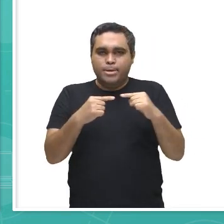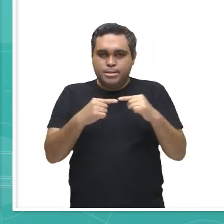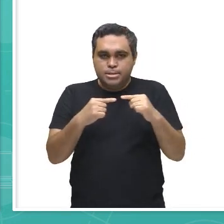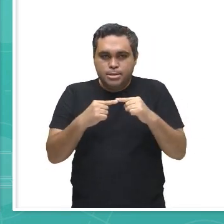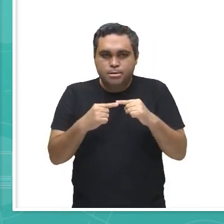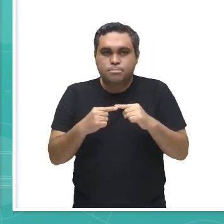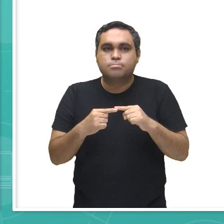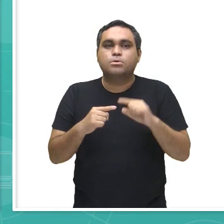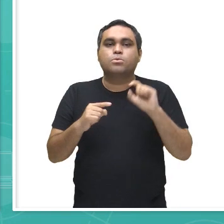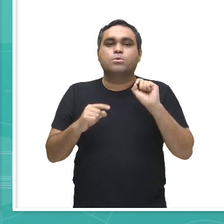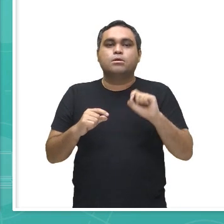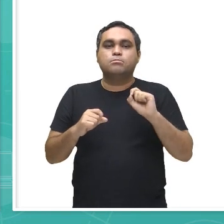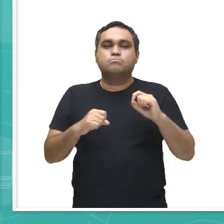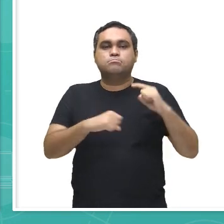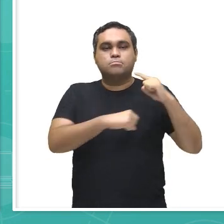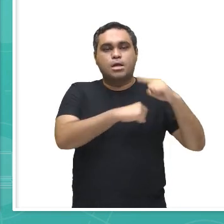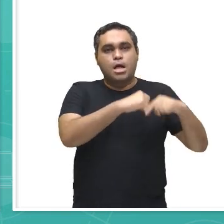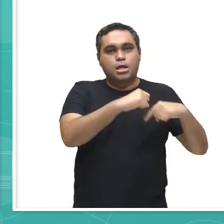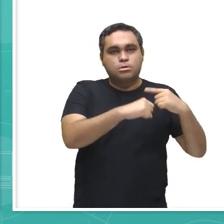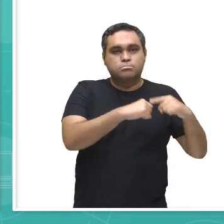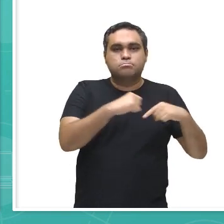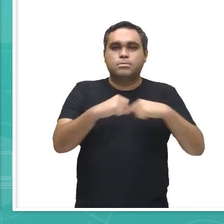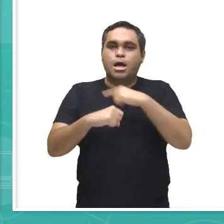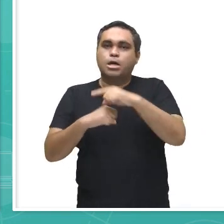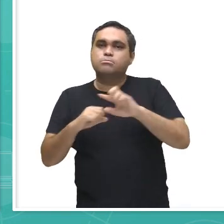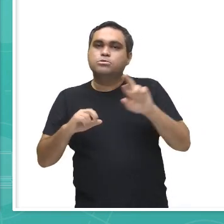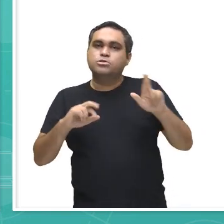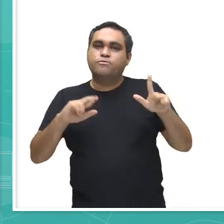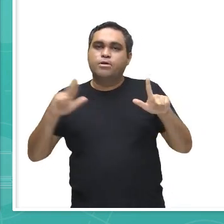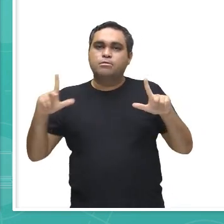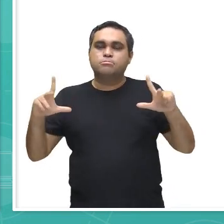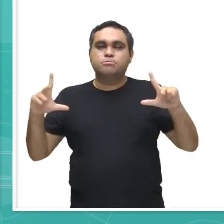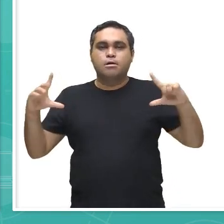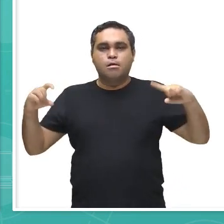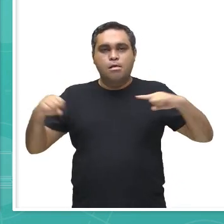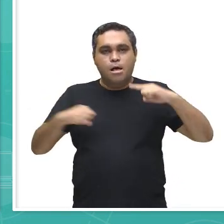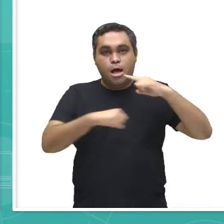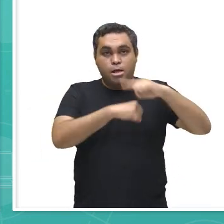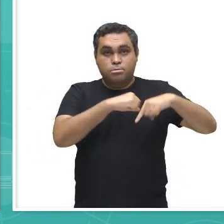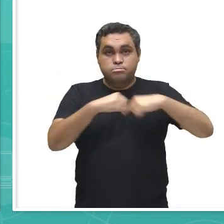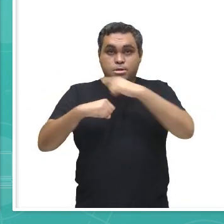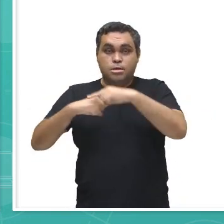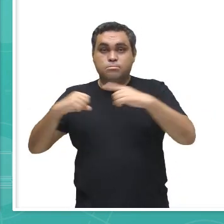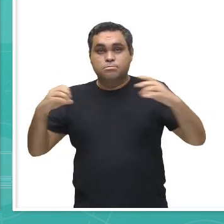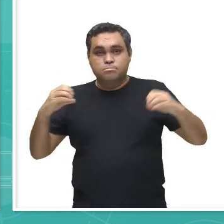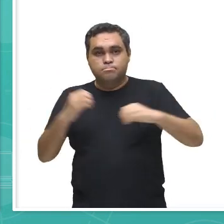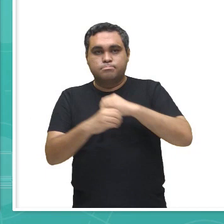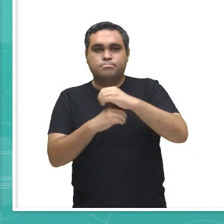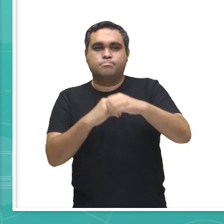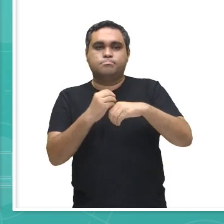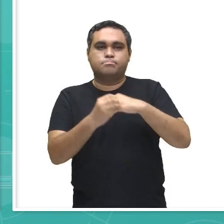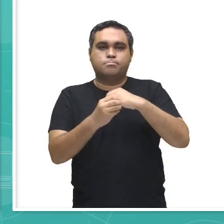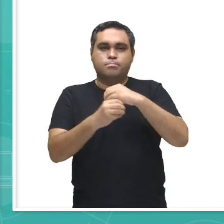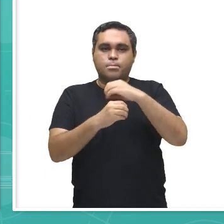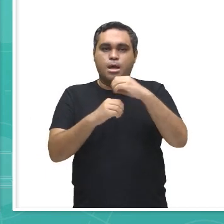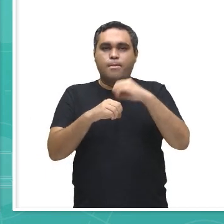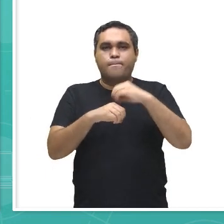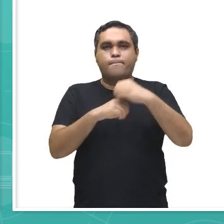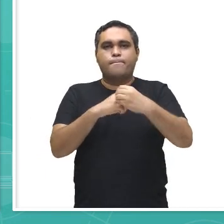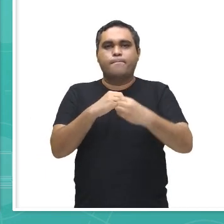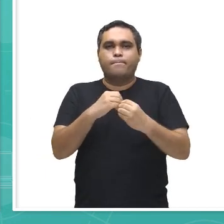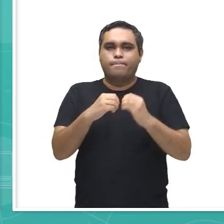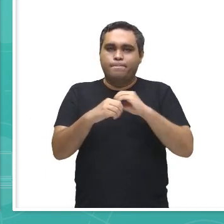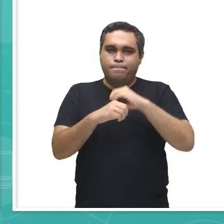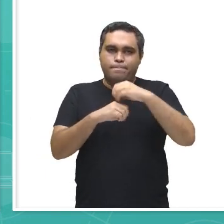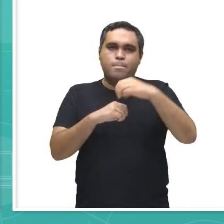são denominados de moléculas, tá? Então, aqui eu tenho sal, temos aqui 2 tipos de átomos,